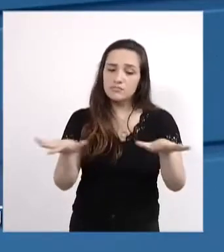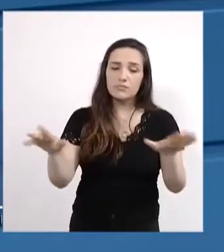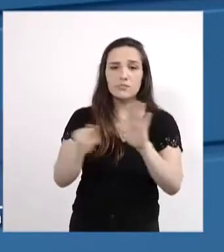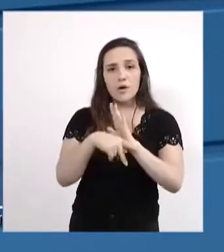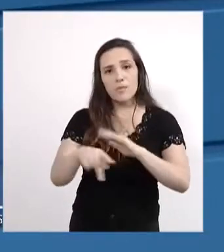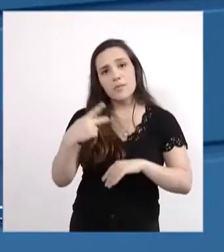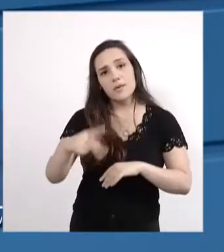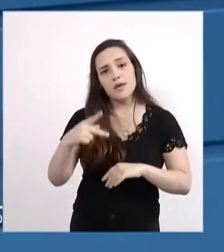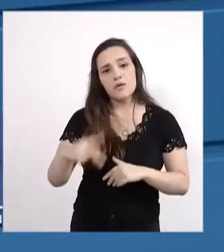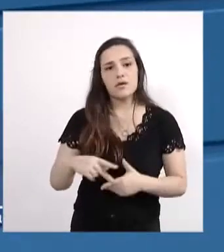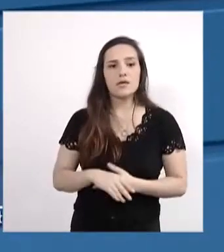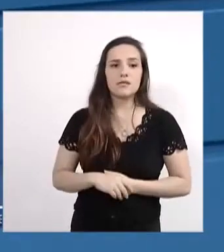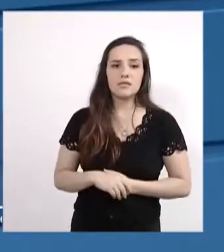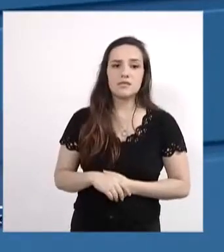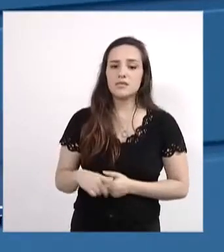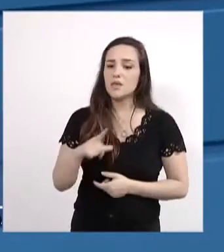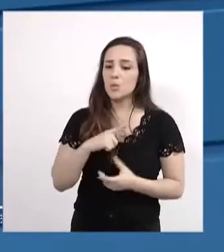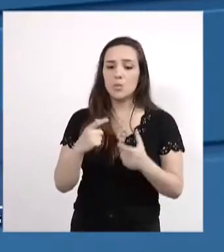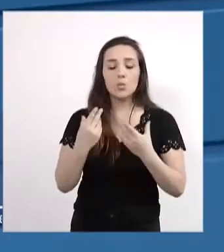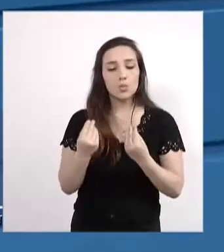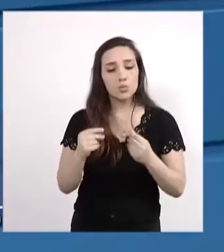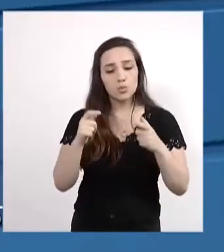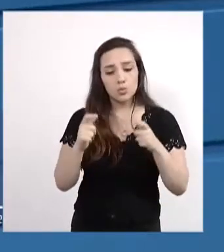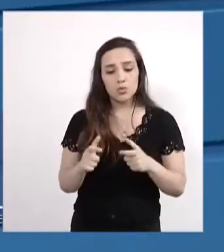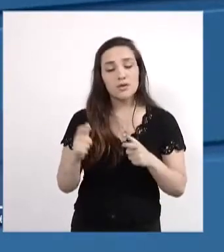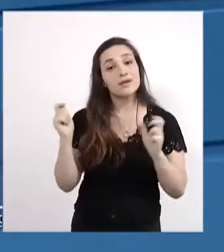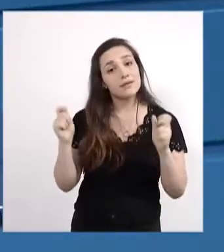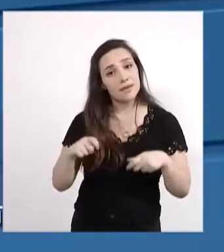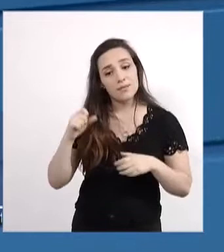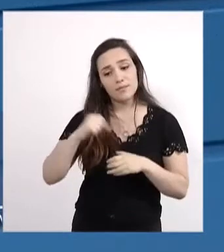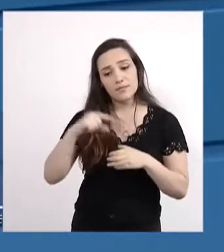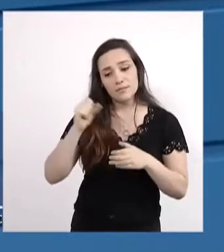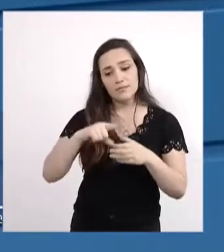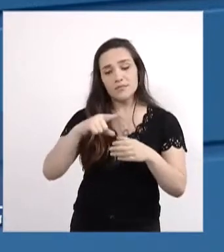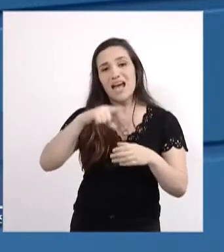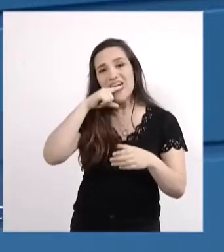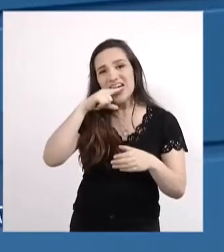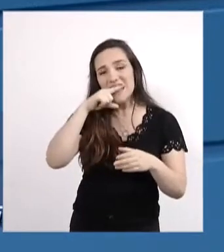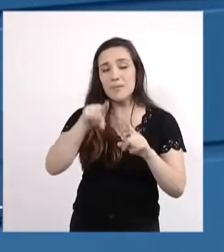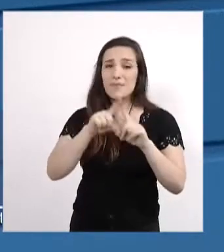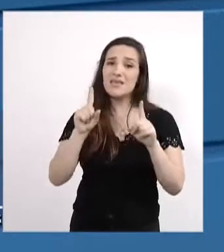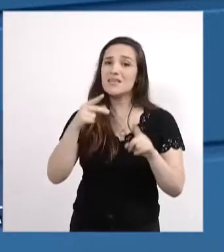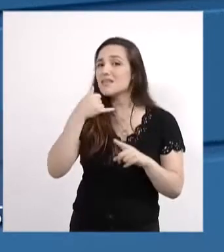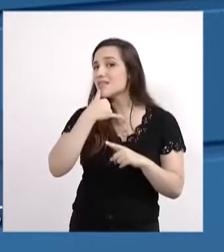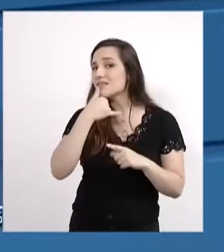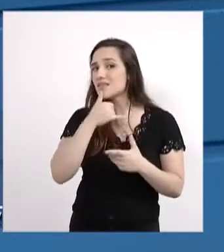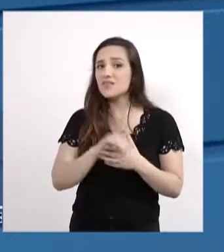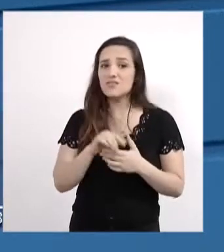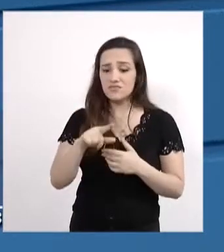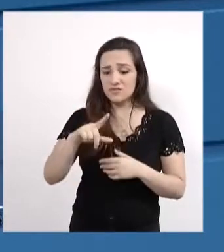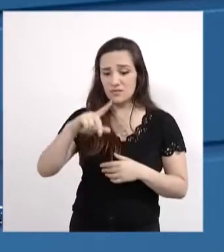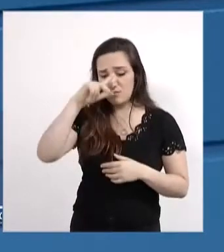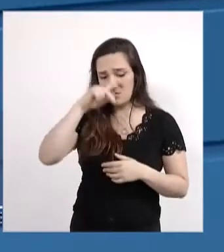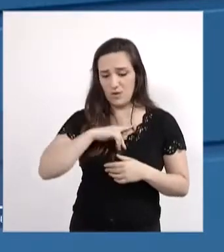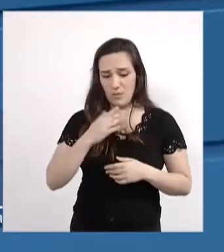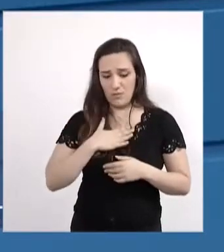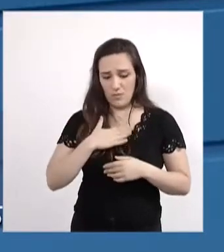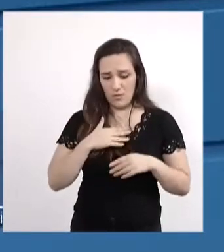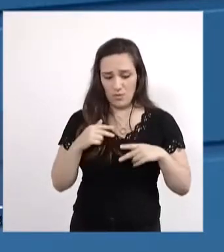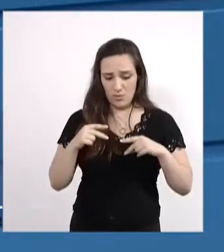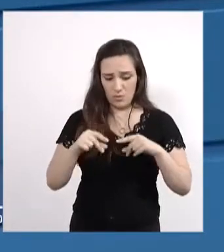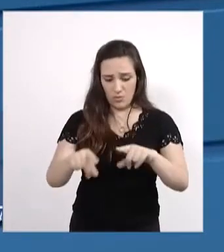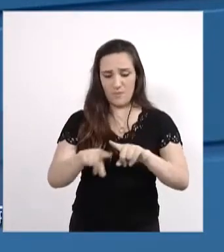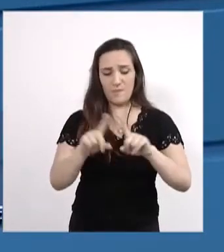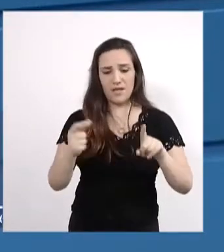terras com aptidão. E a coisa mais triste é Vossa Excelência ter uma propriedade e Vossa Excelência não mandar. Eu